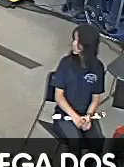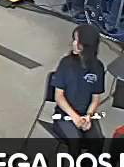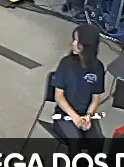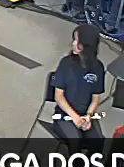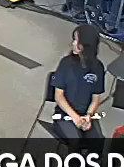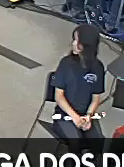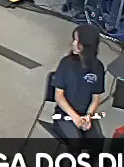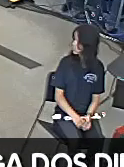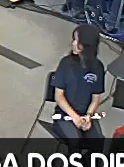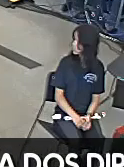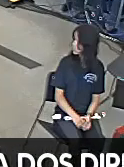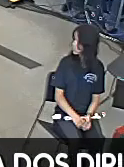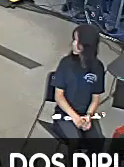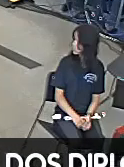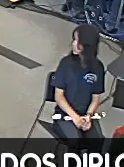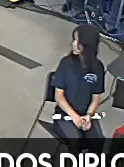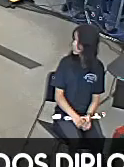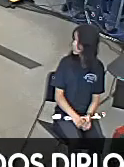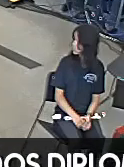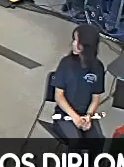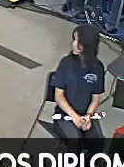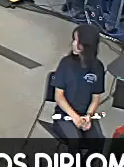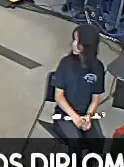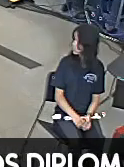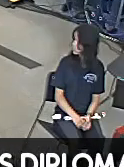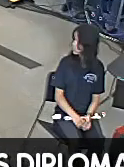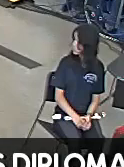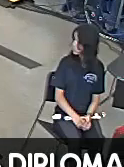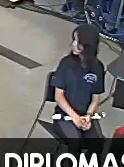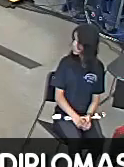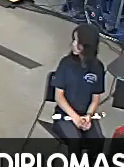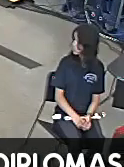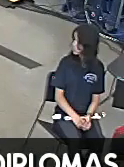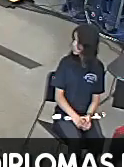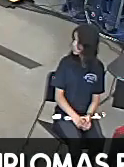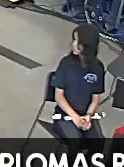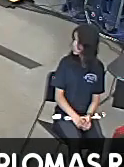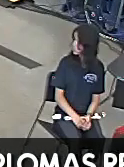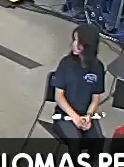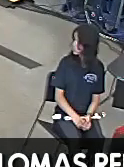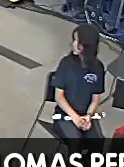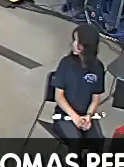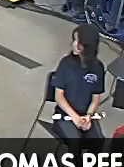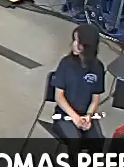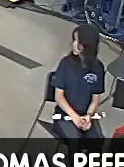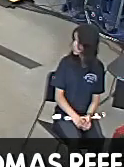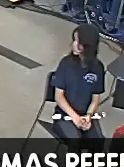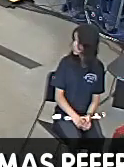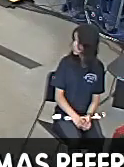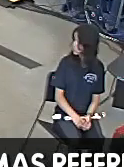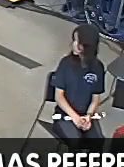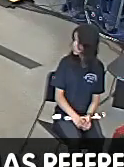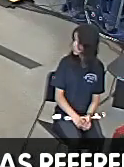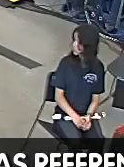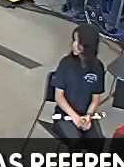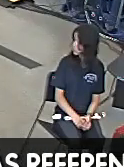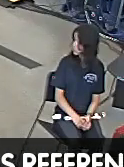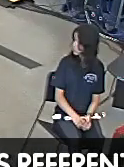interesses hegemônicos. E essas irmãs vêm para o Brasil